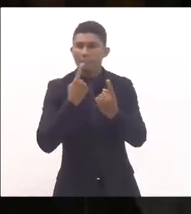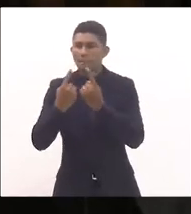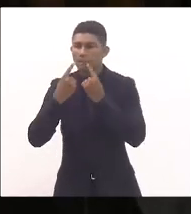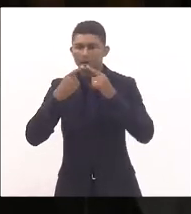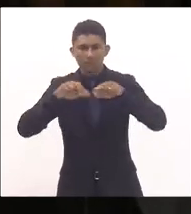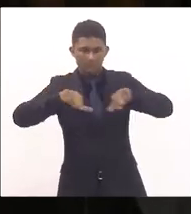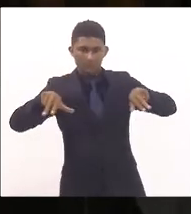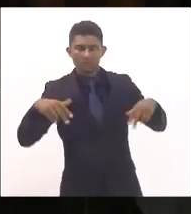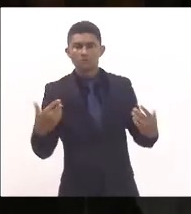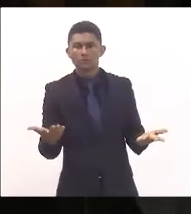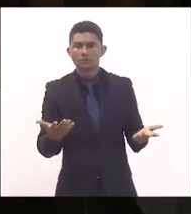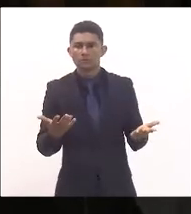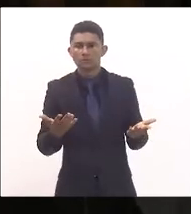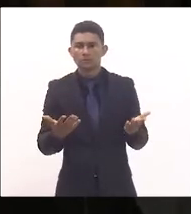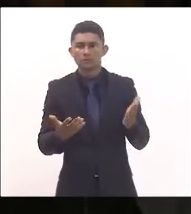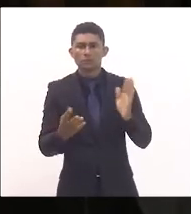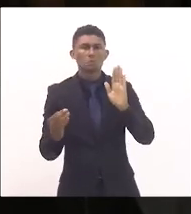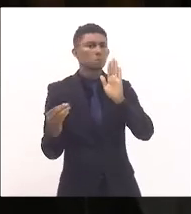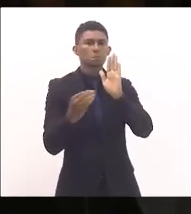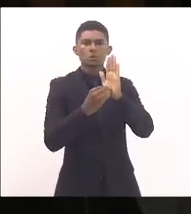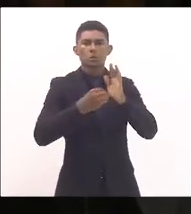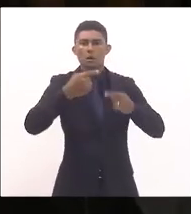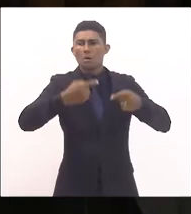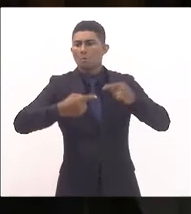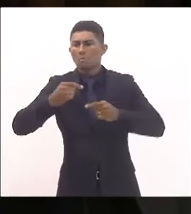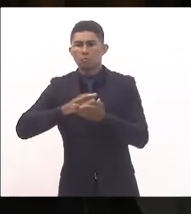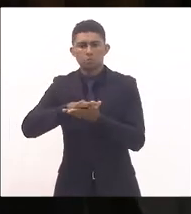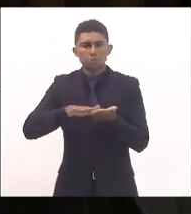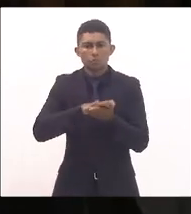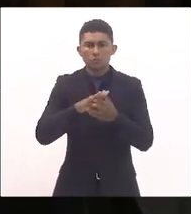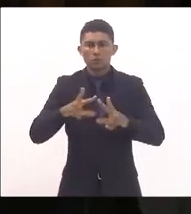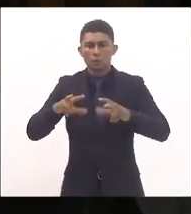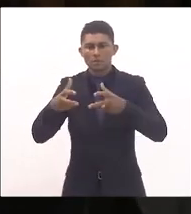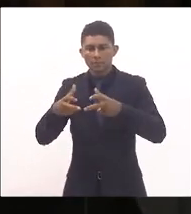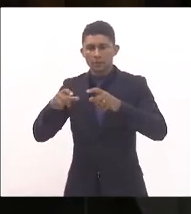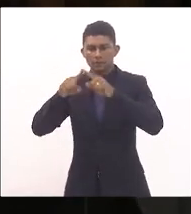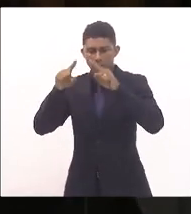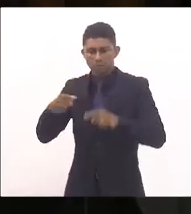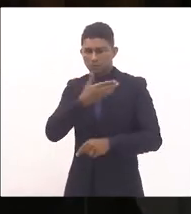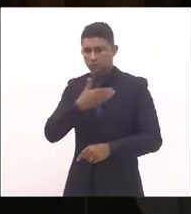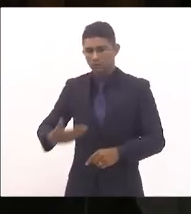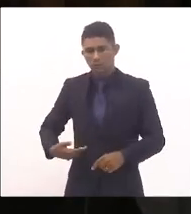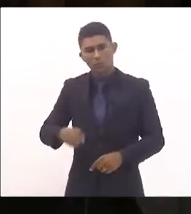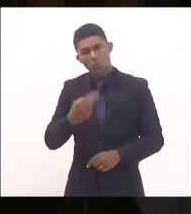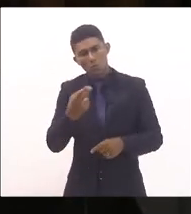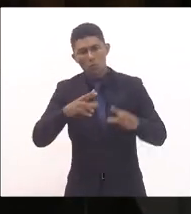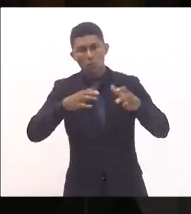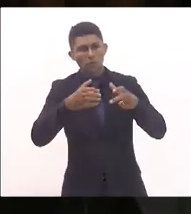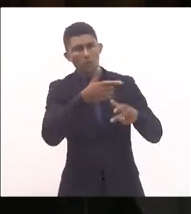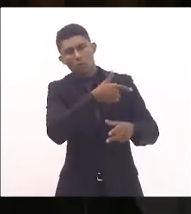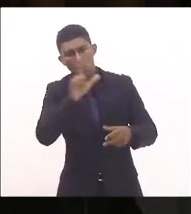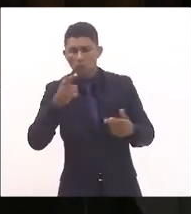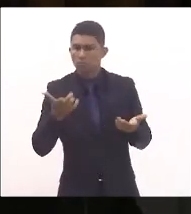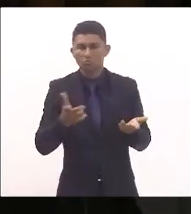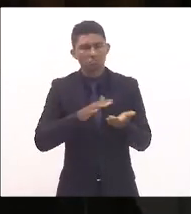ponto não foi destacado no debate, né? Não só na Comissão dos Servidores, mas por nenhuma comissão. Ou seja, foi um ponto que acabou